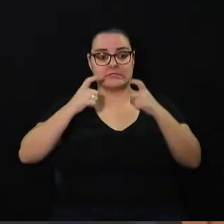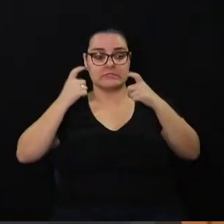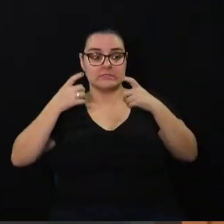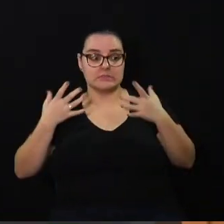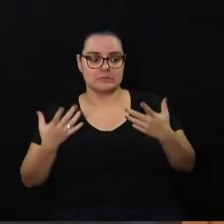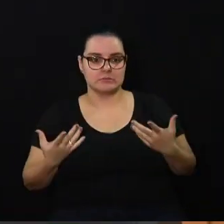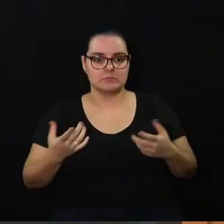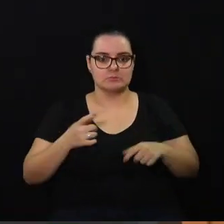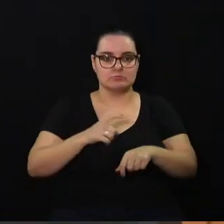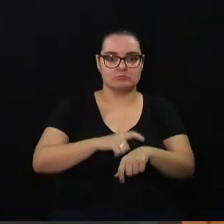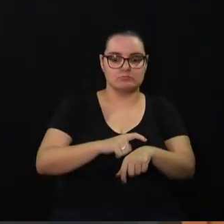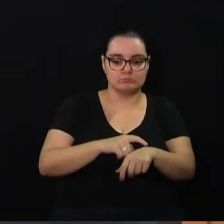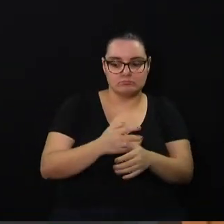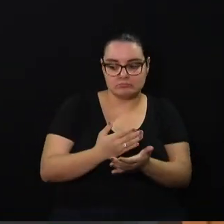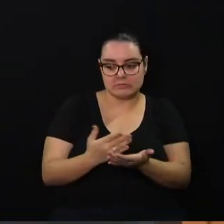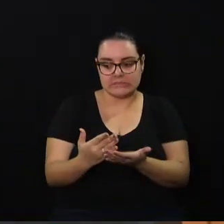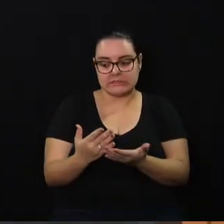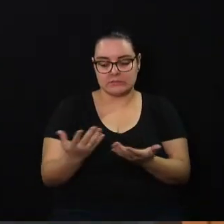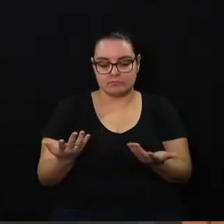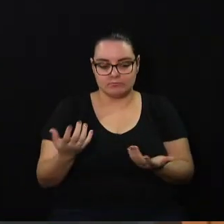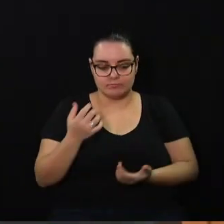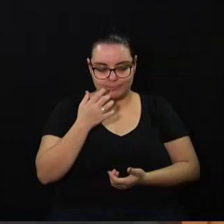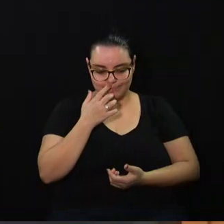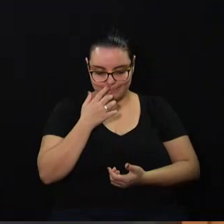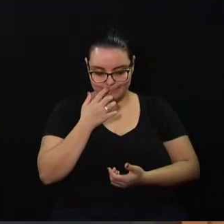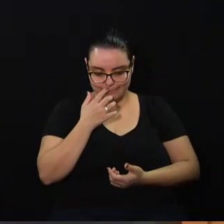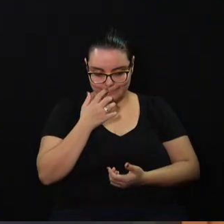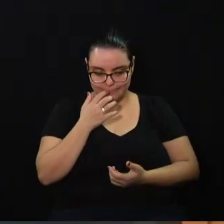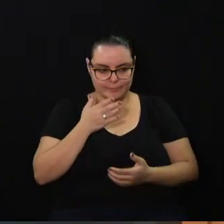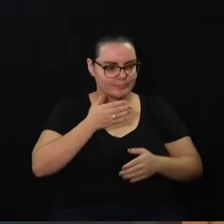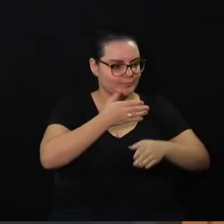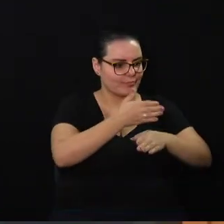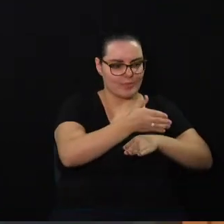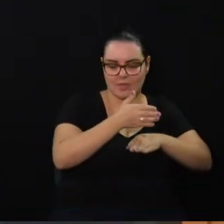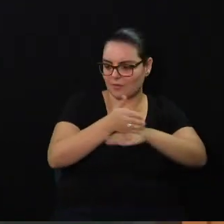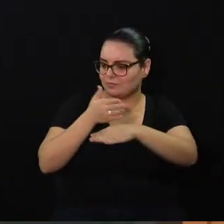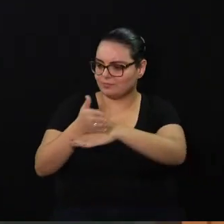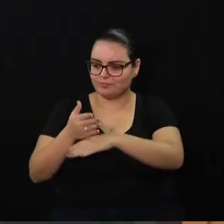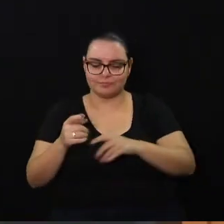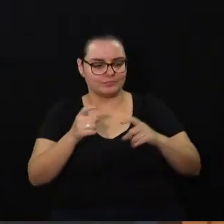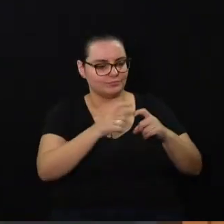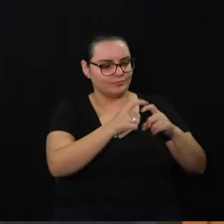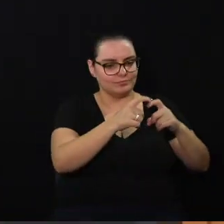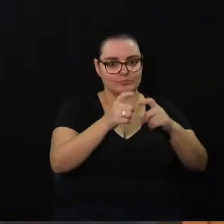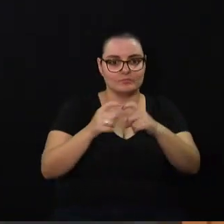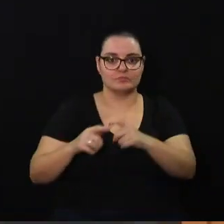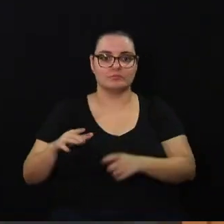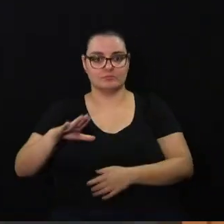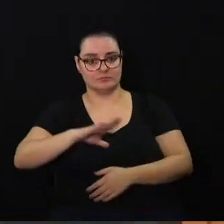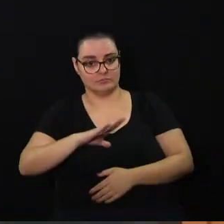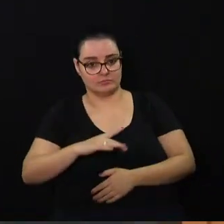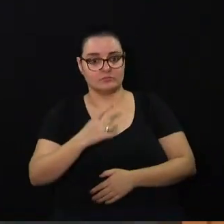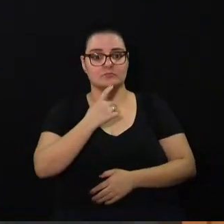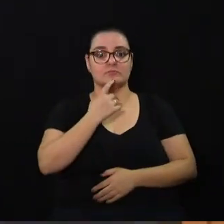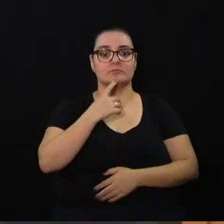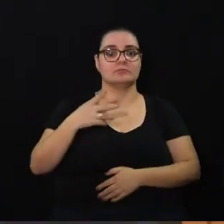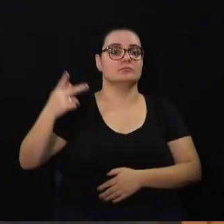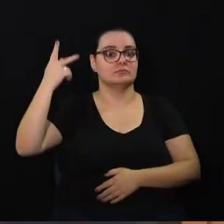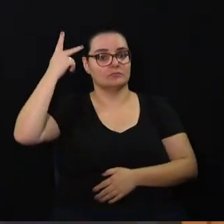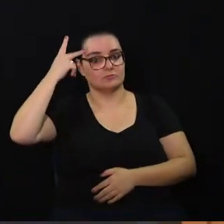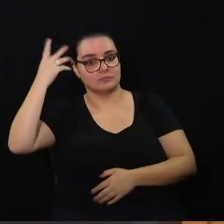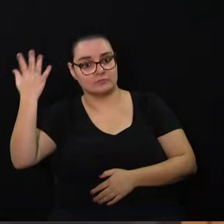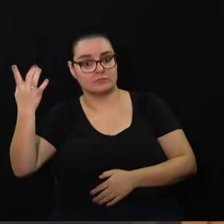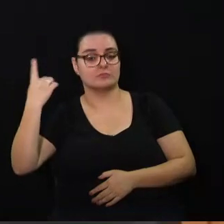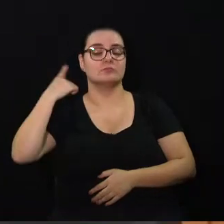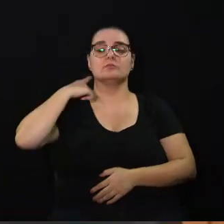momento procuramos por vários médicos várias especialidades de campinas de são paulo e